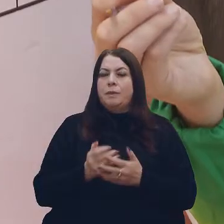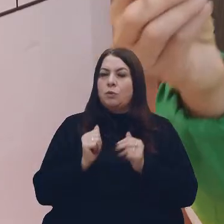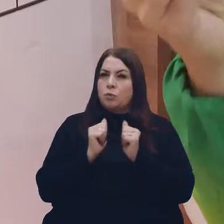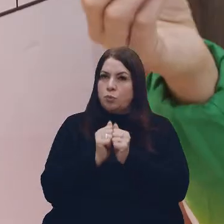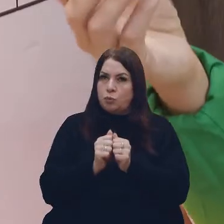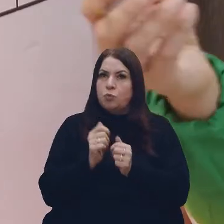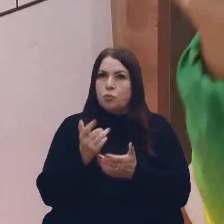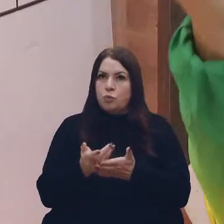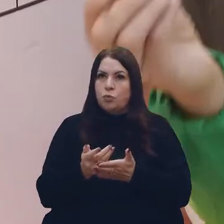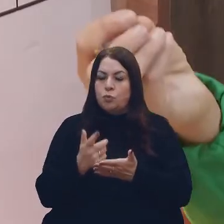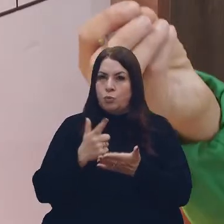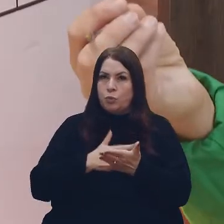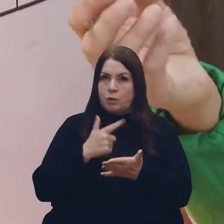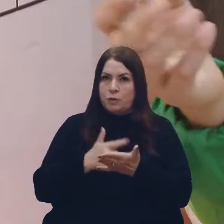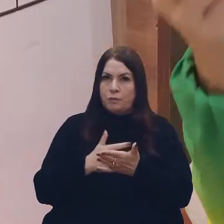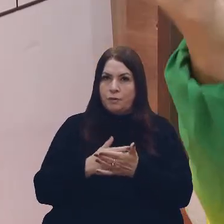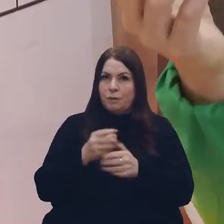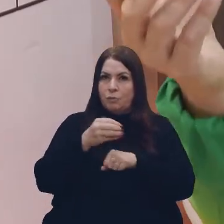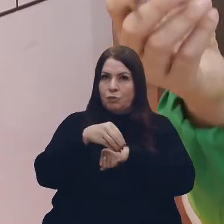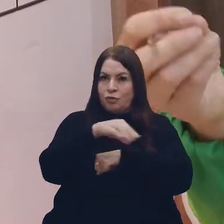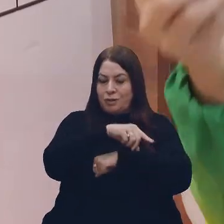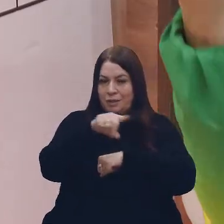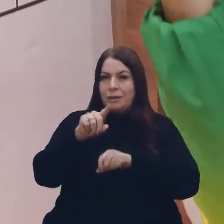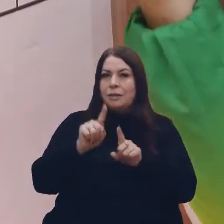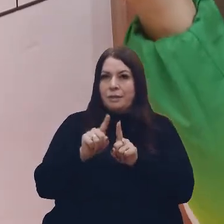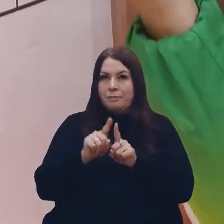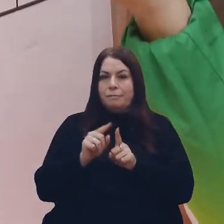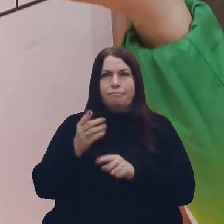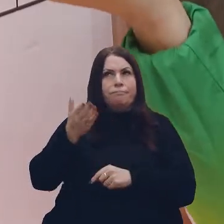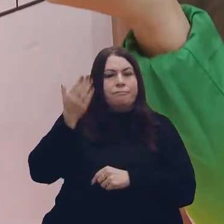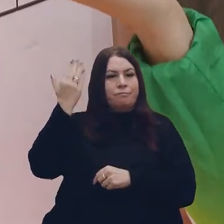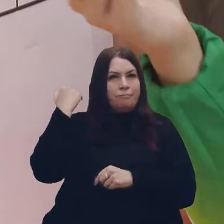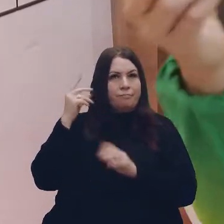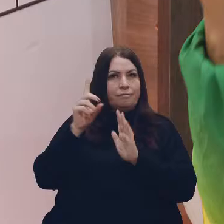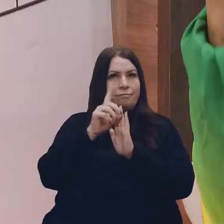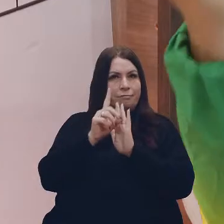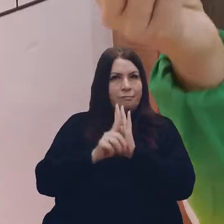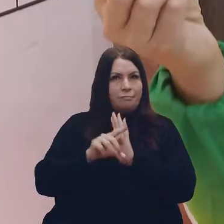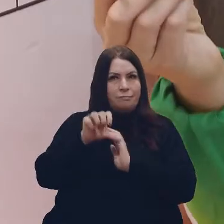Através de um livro que até eu indico, né? Um livro lá,